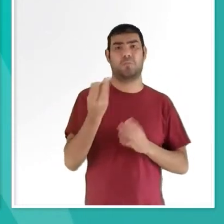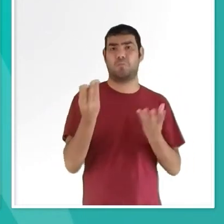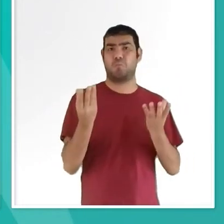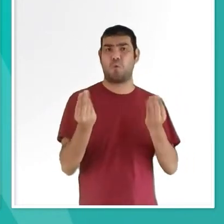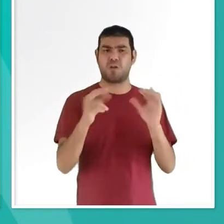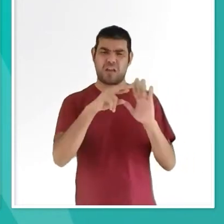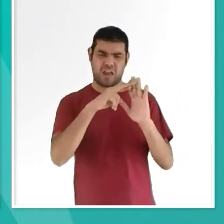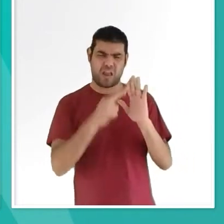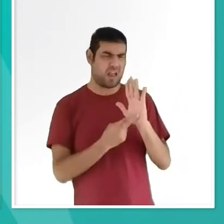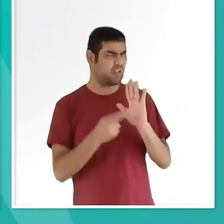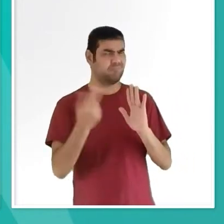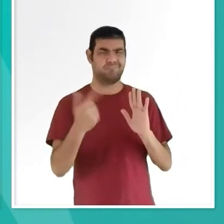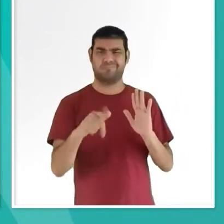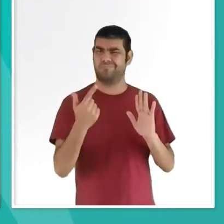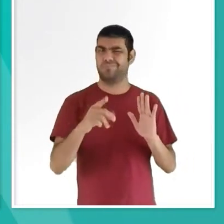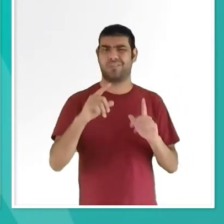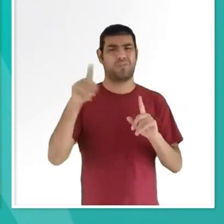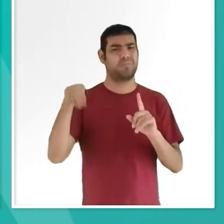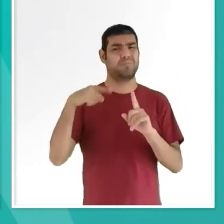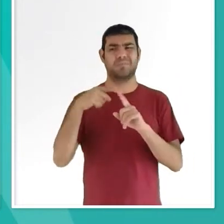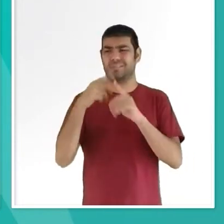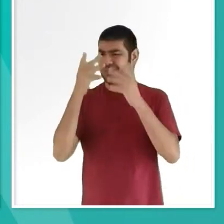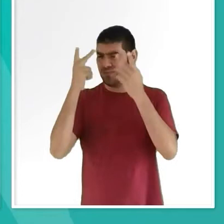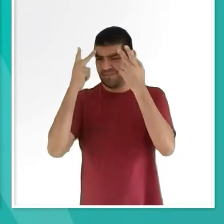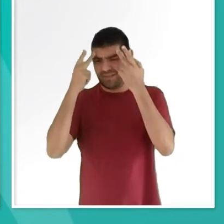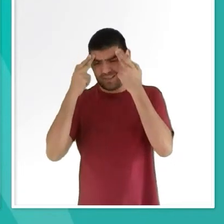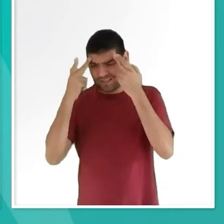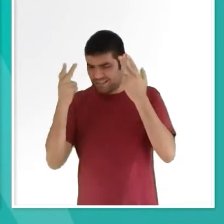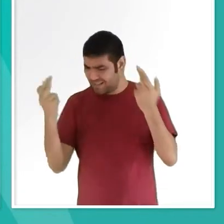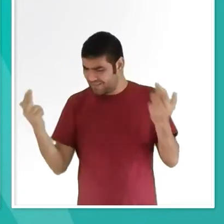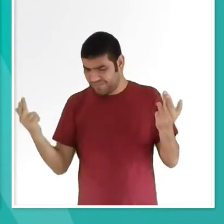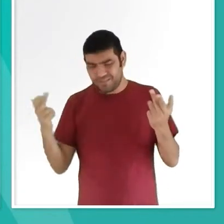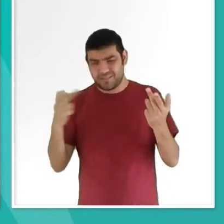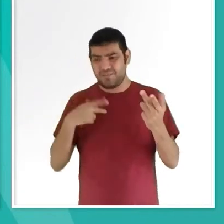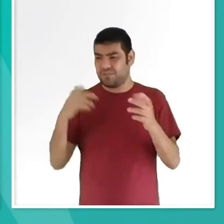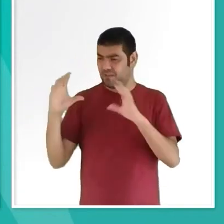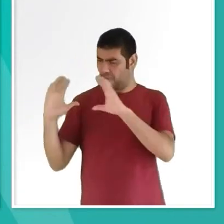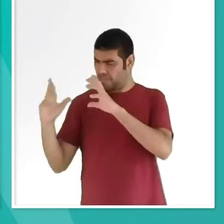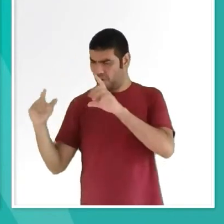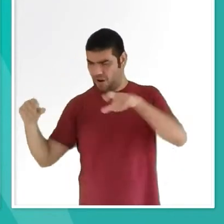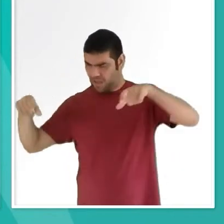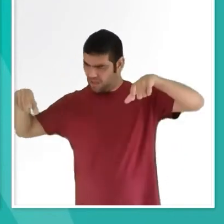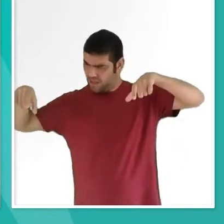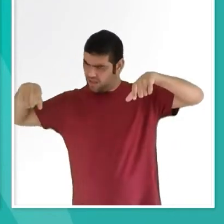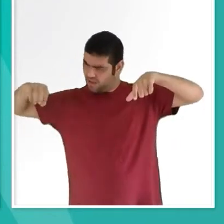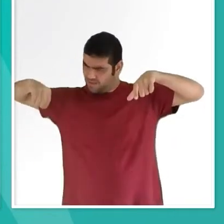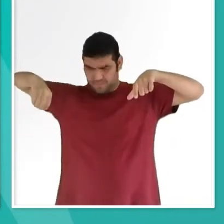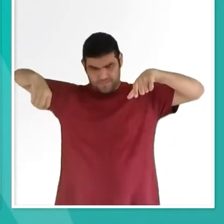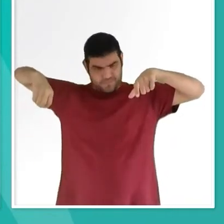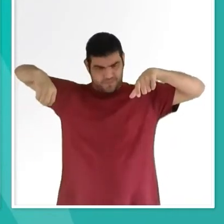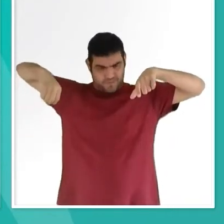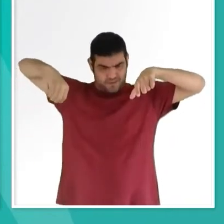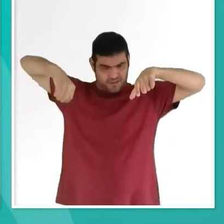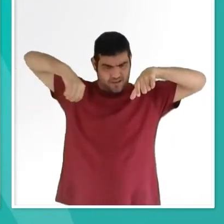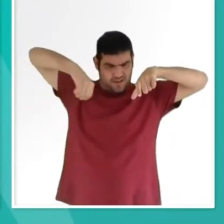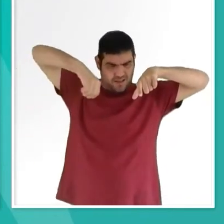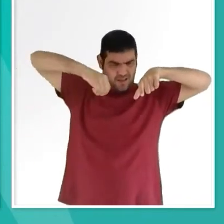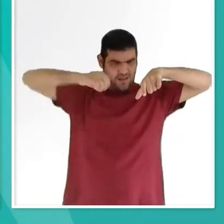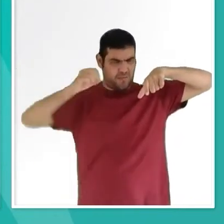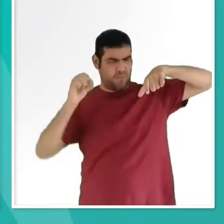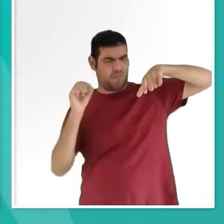objetivo era simples: você tinha que levar a bola até o meio da trave que ficava do outro